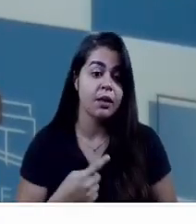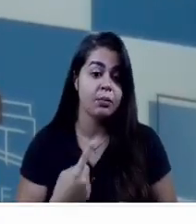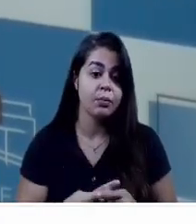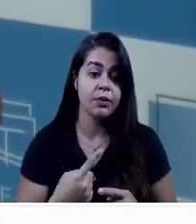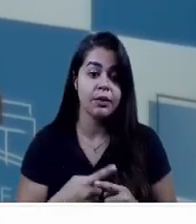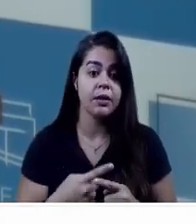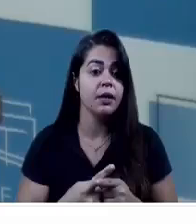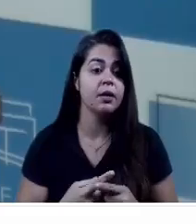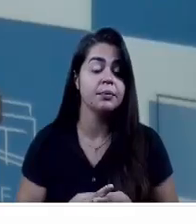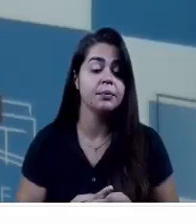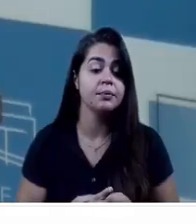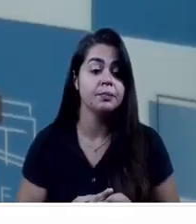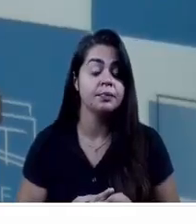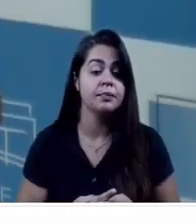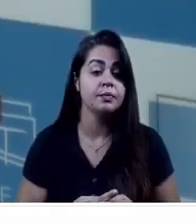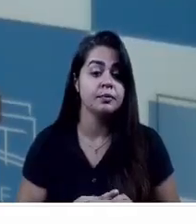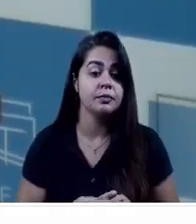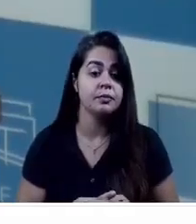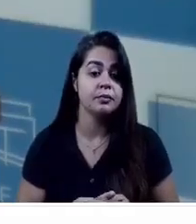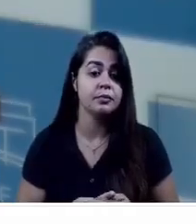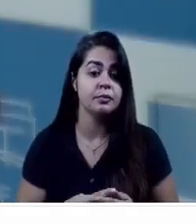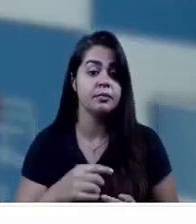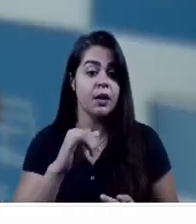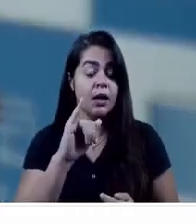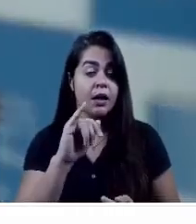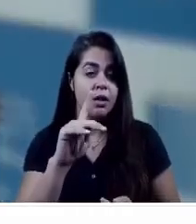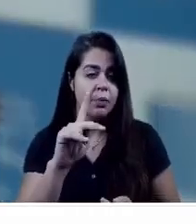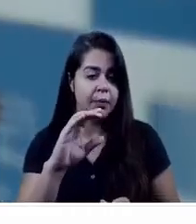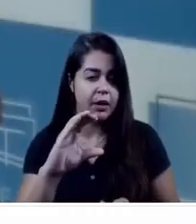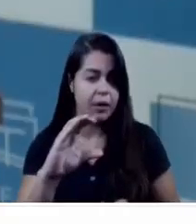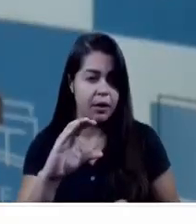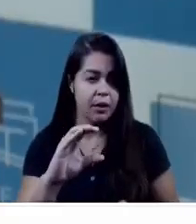que é o índice por passageiro, por quilômetro